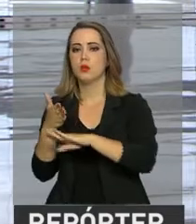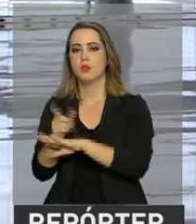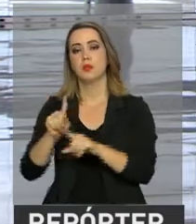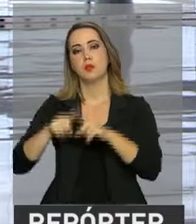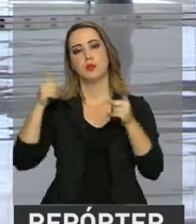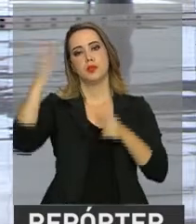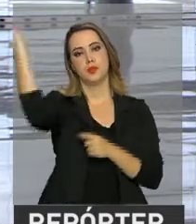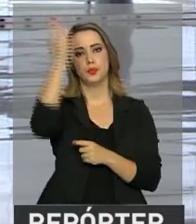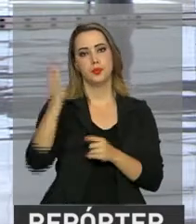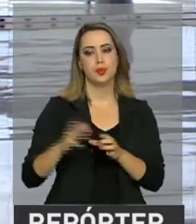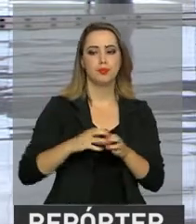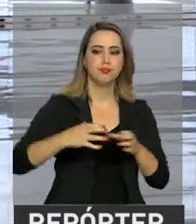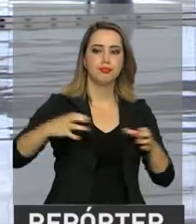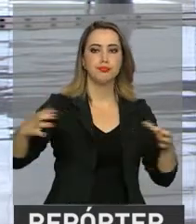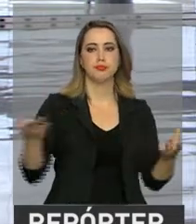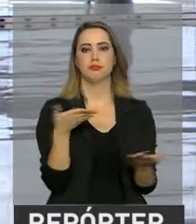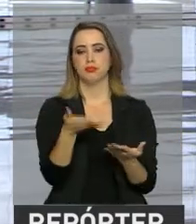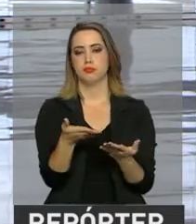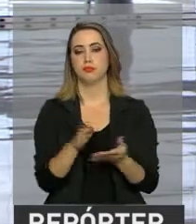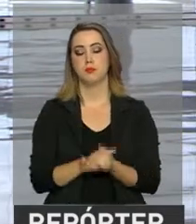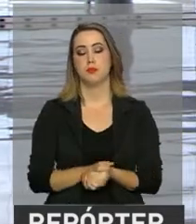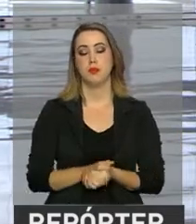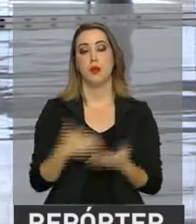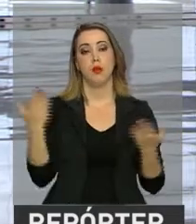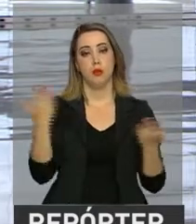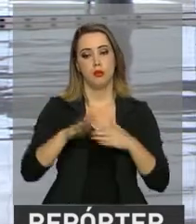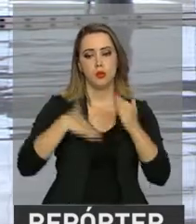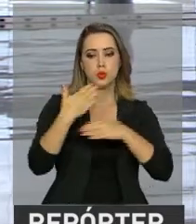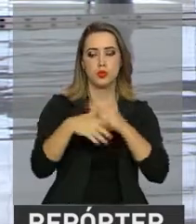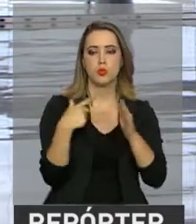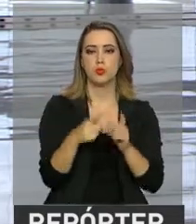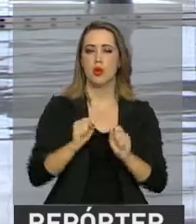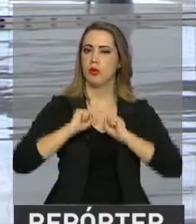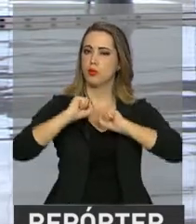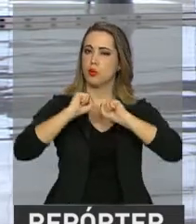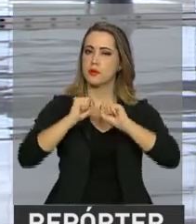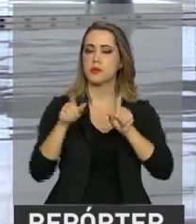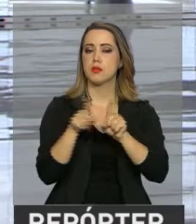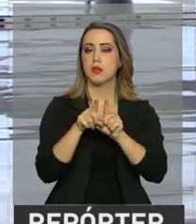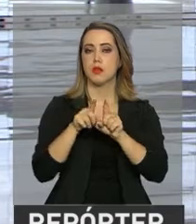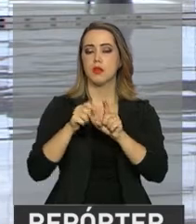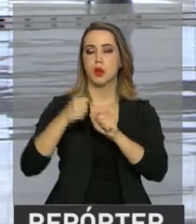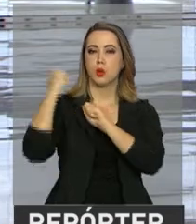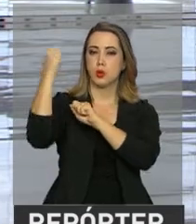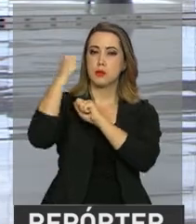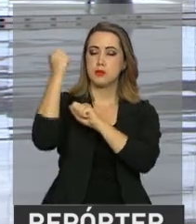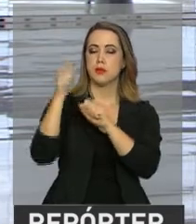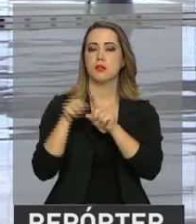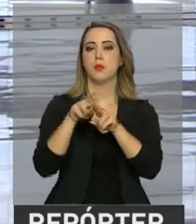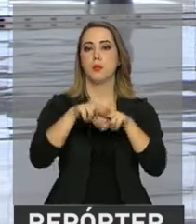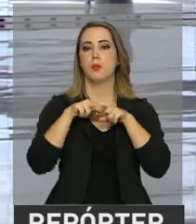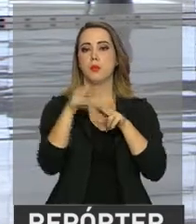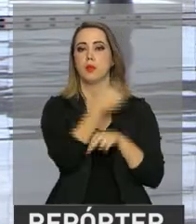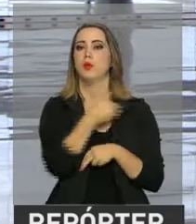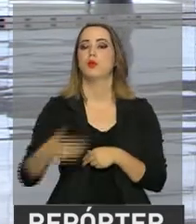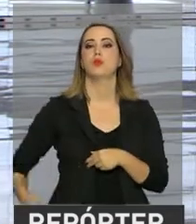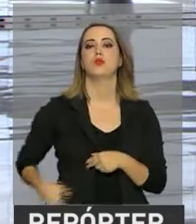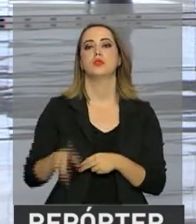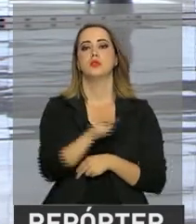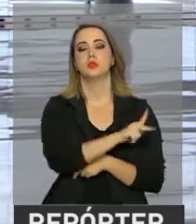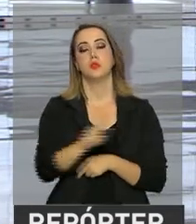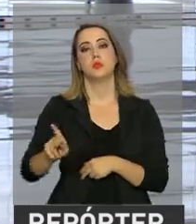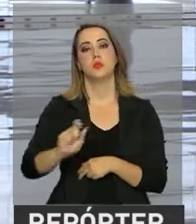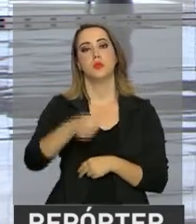aspas geddel vieira lima diz ainda que seguirá torcendo pelo governo e para que o presidente michel temer conduza o brasil para um